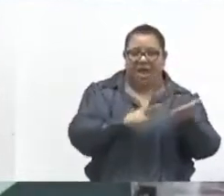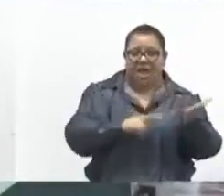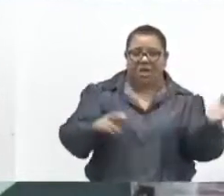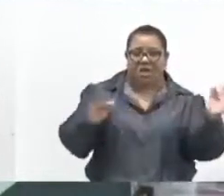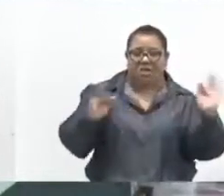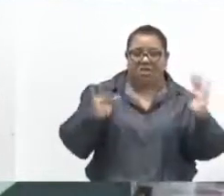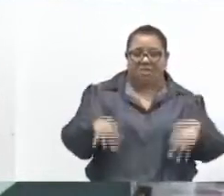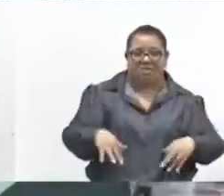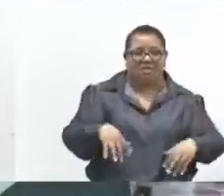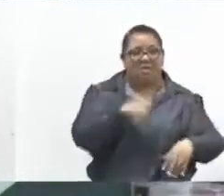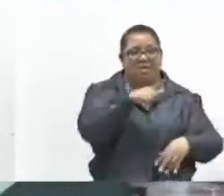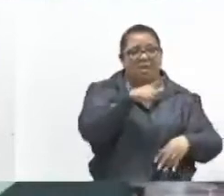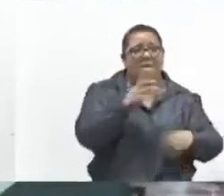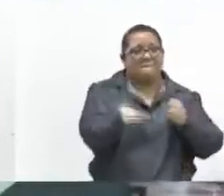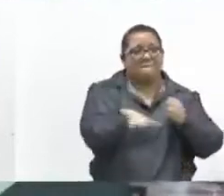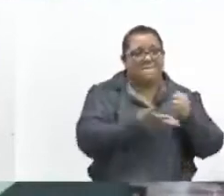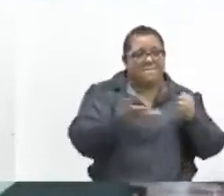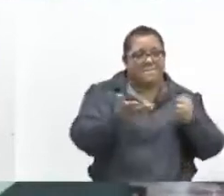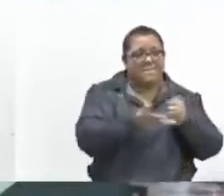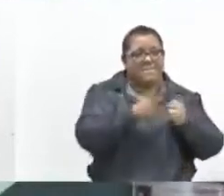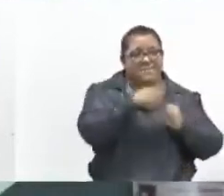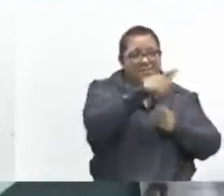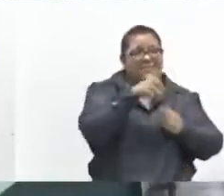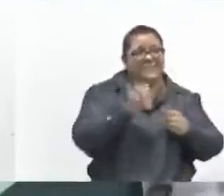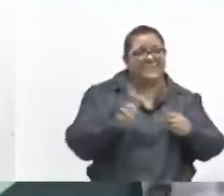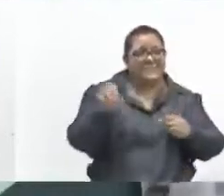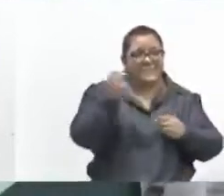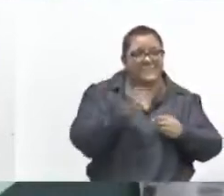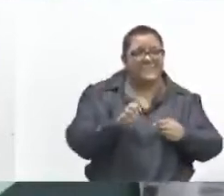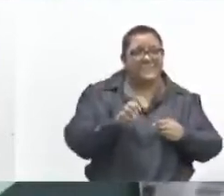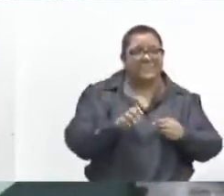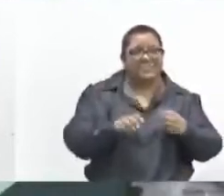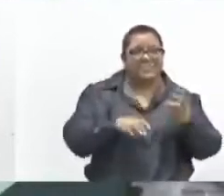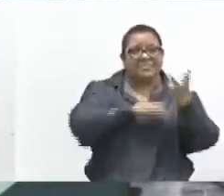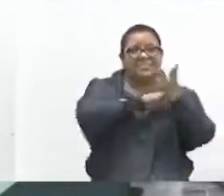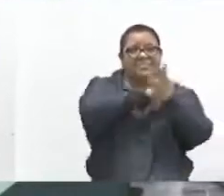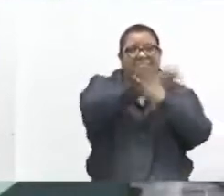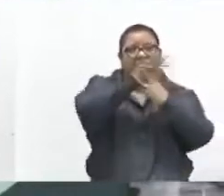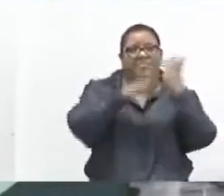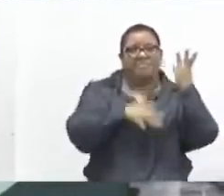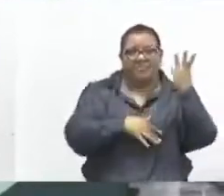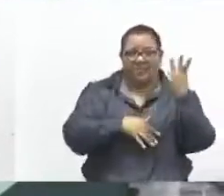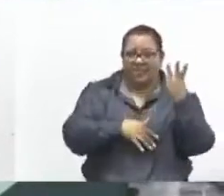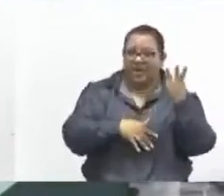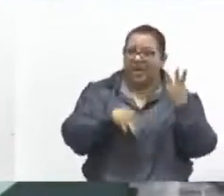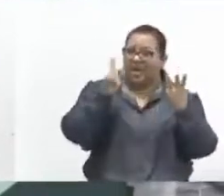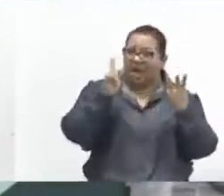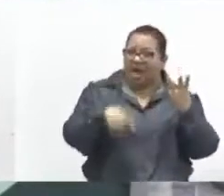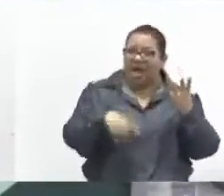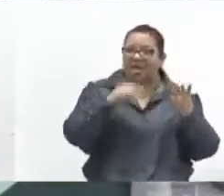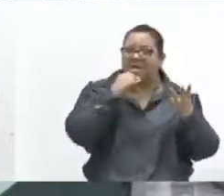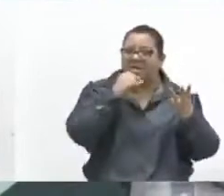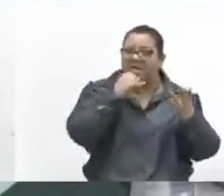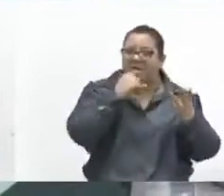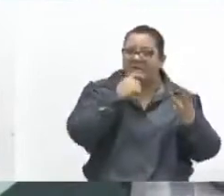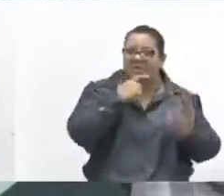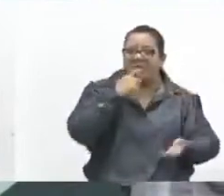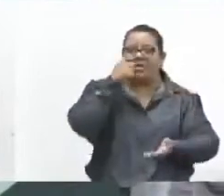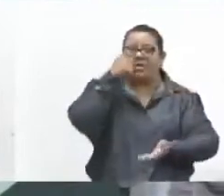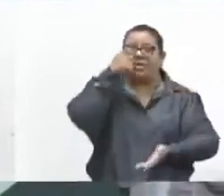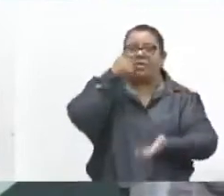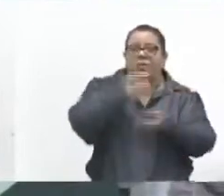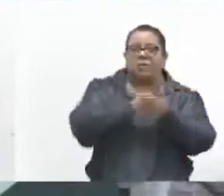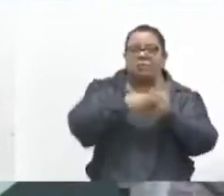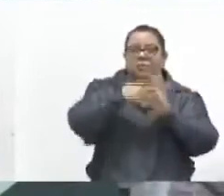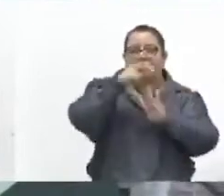numa contextualização básica, esse plano estadual de assistência estudantil, ele apresenta algumas diretrizes que vão nortear a definição de um projeto de lei